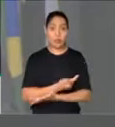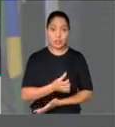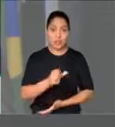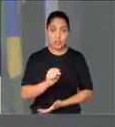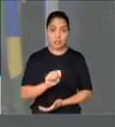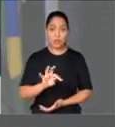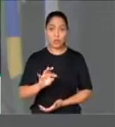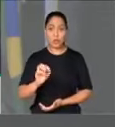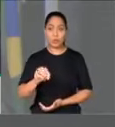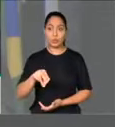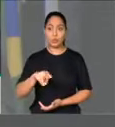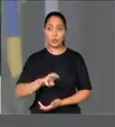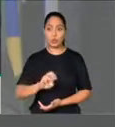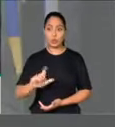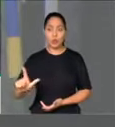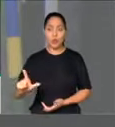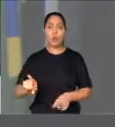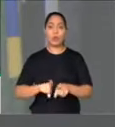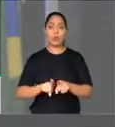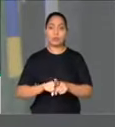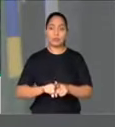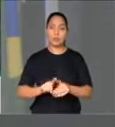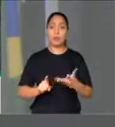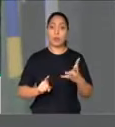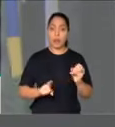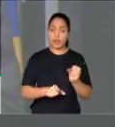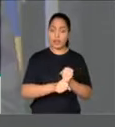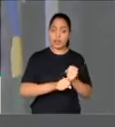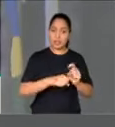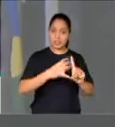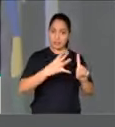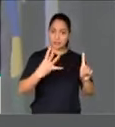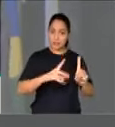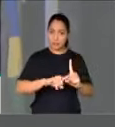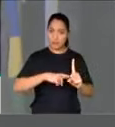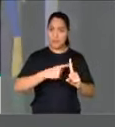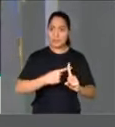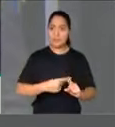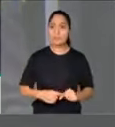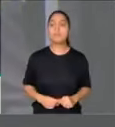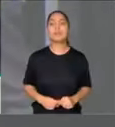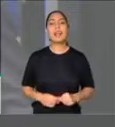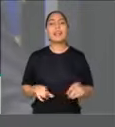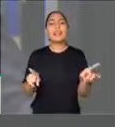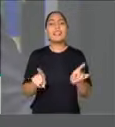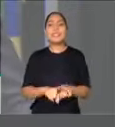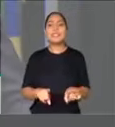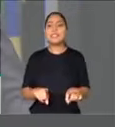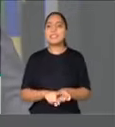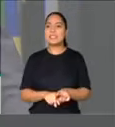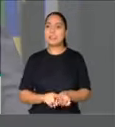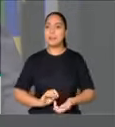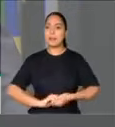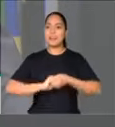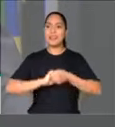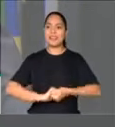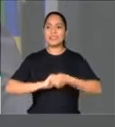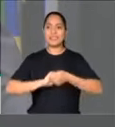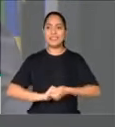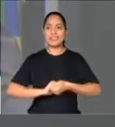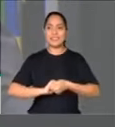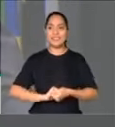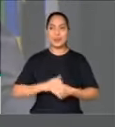do movimento LGBTI+. Quero saudar também a nossa querida Daniela